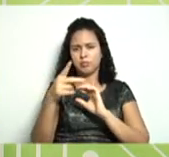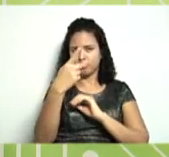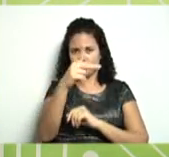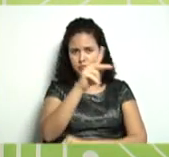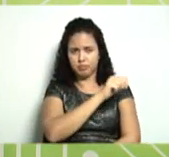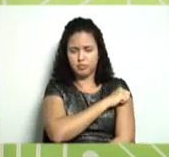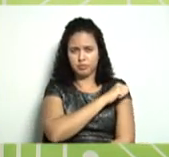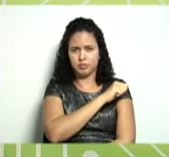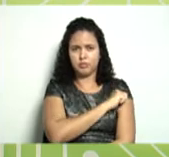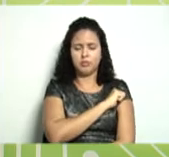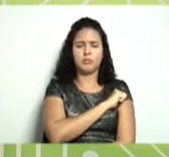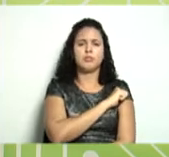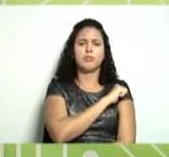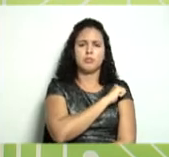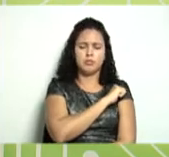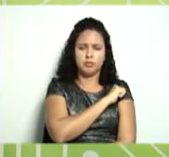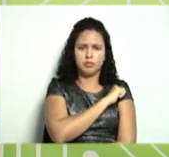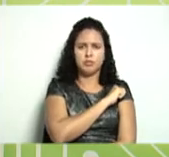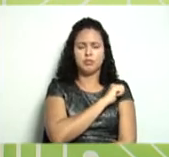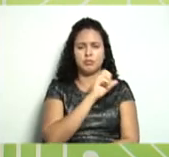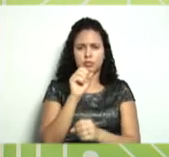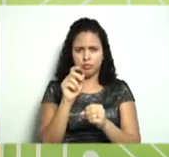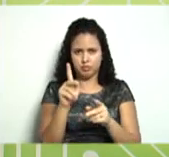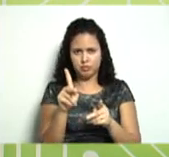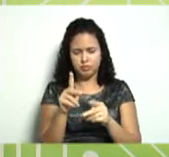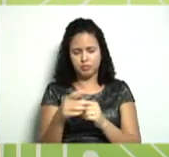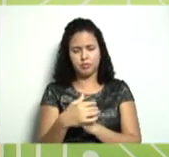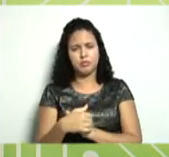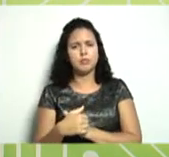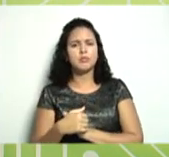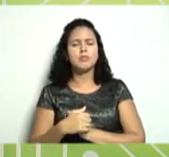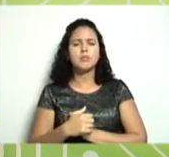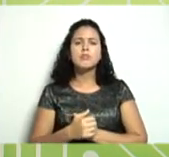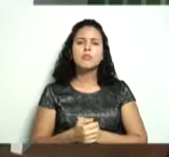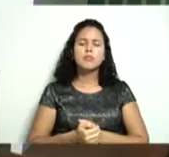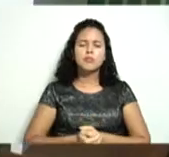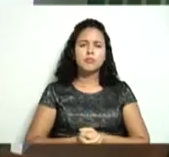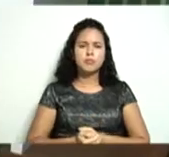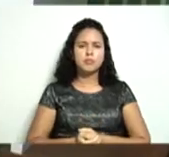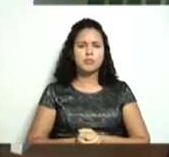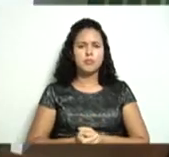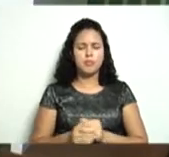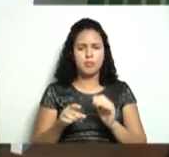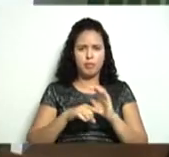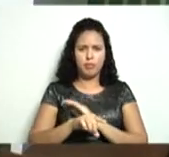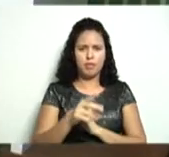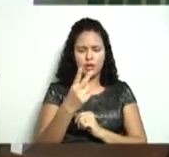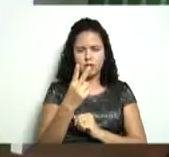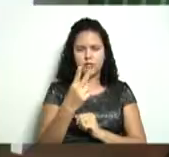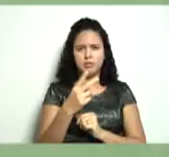mas dentro desse princípio que foi passado aqui. Questão 2.